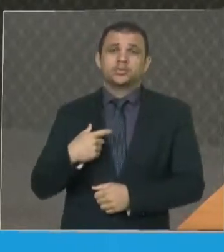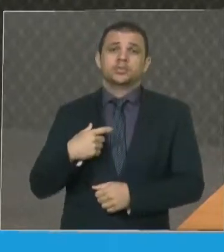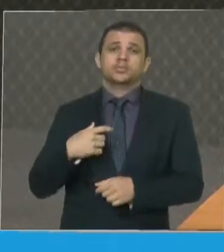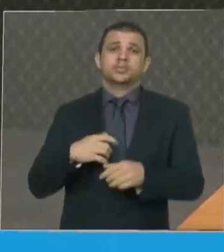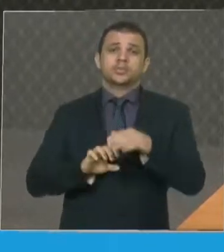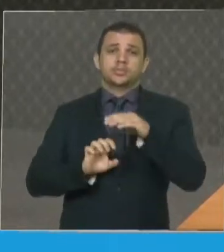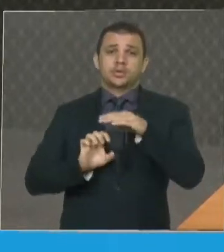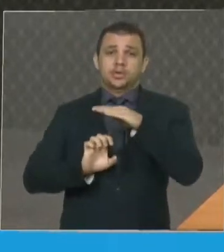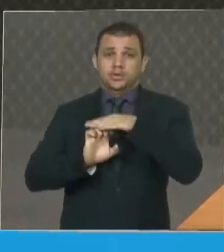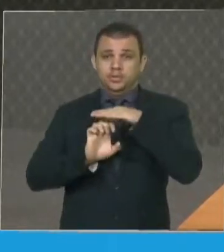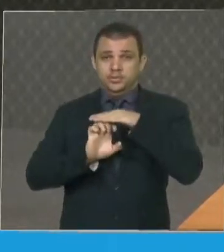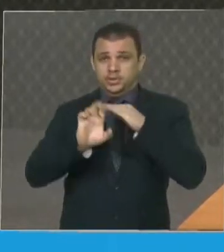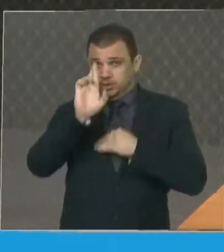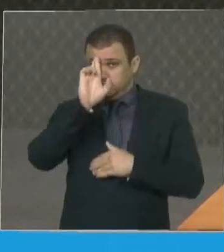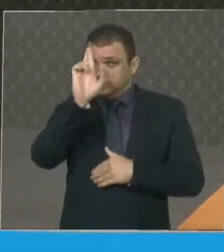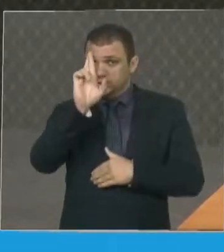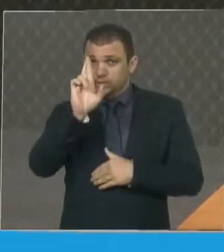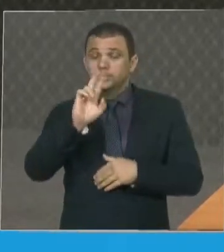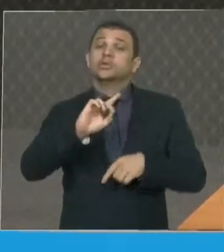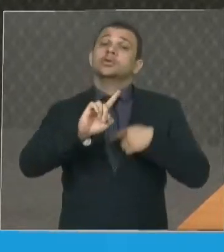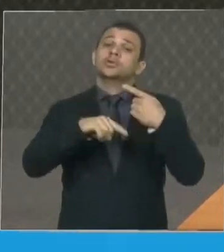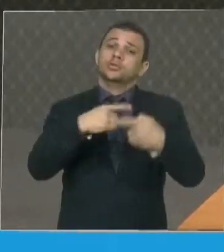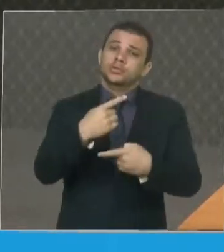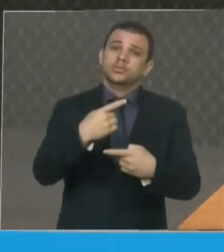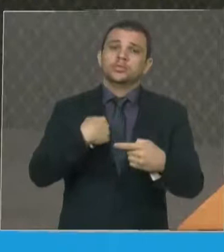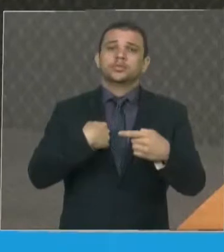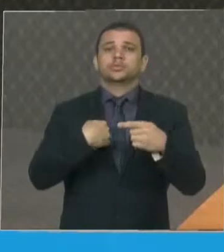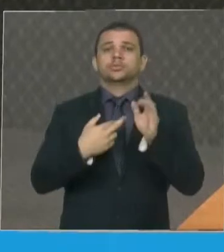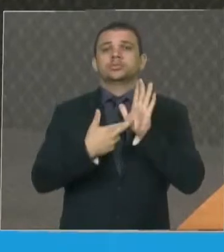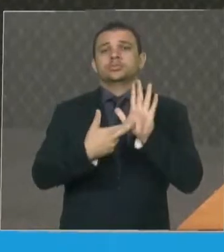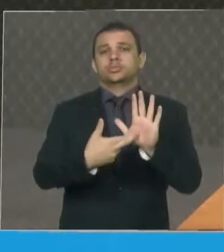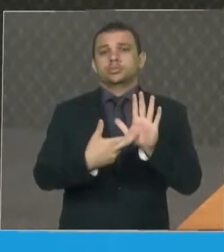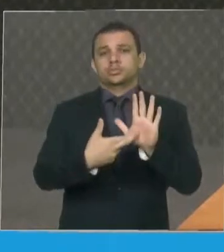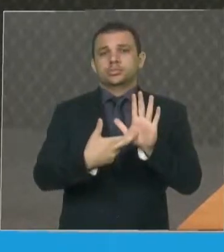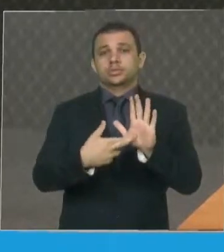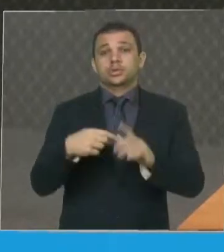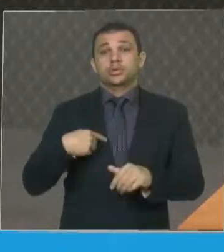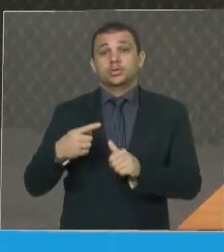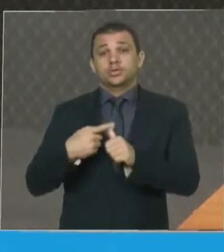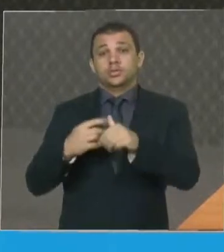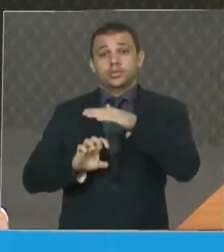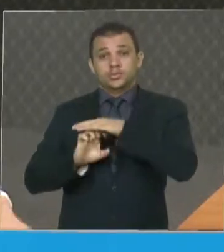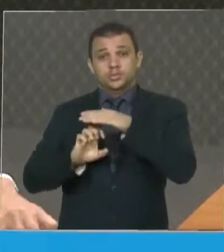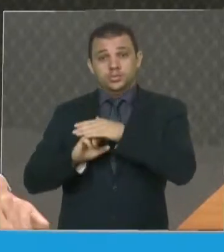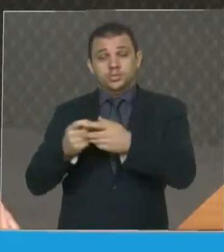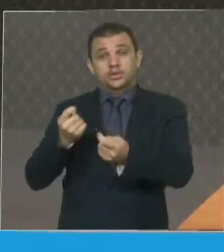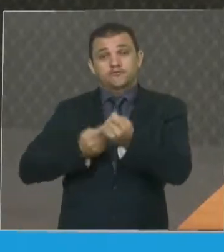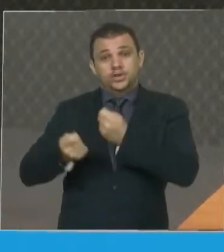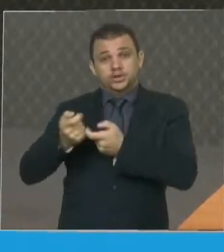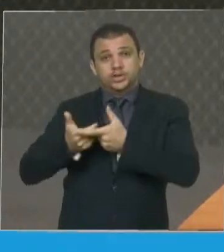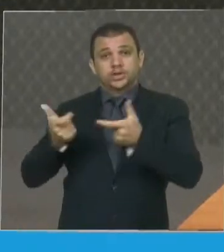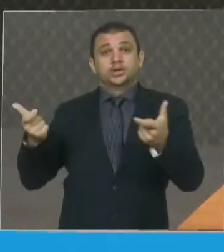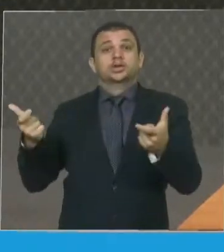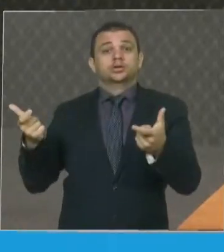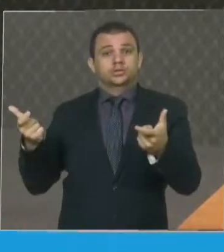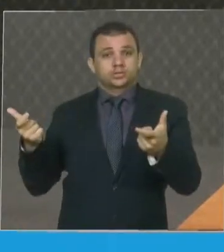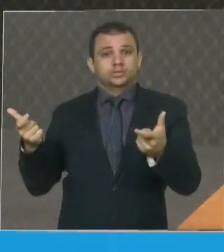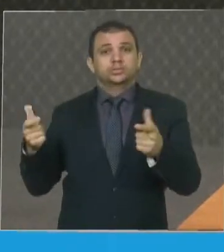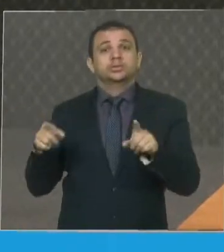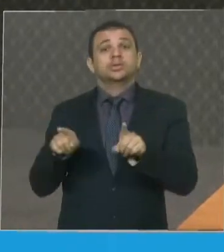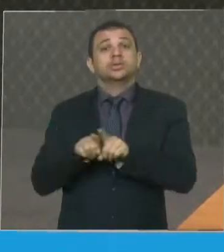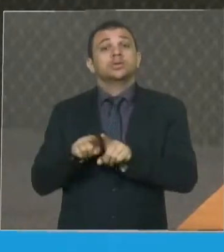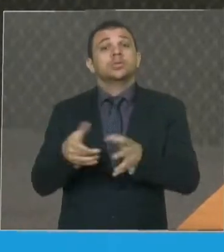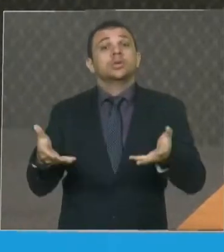25 anos de empresariar, de negócios grandes, E também agora temos papel